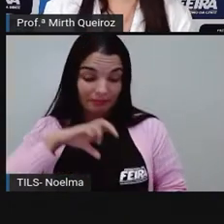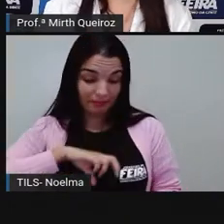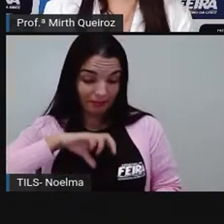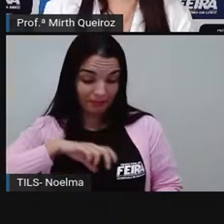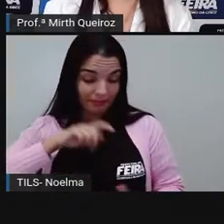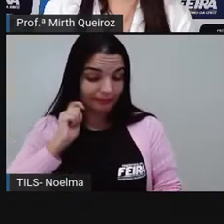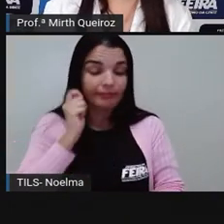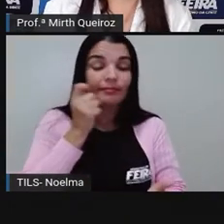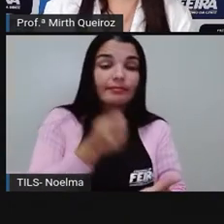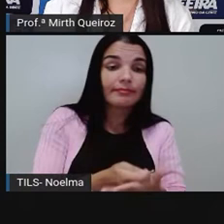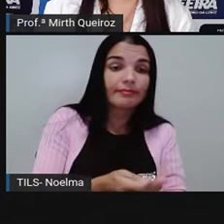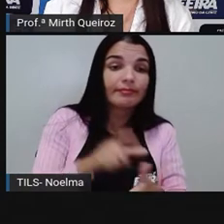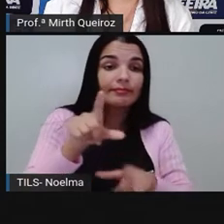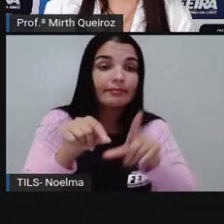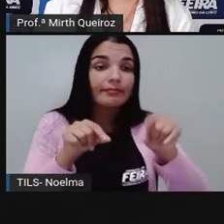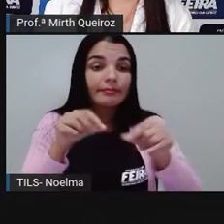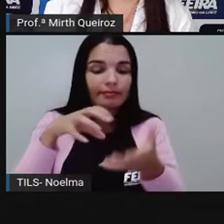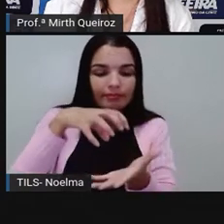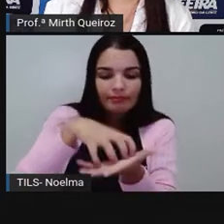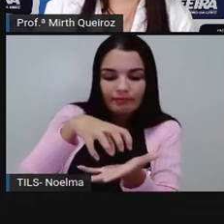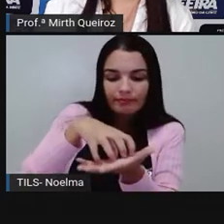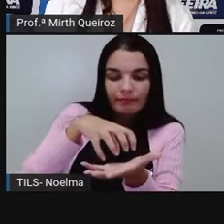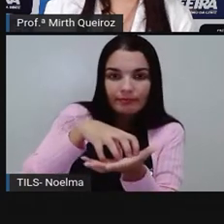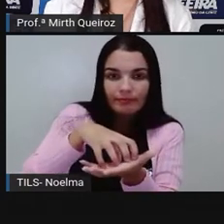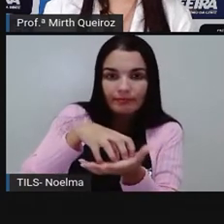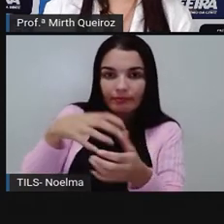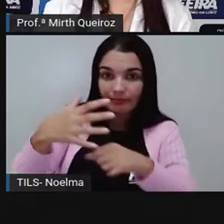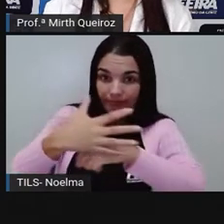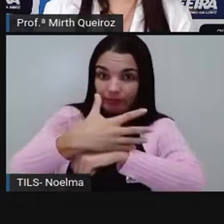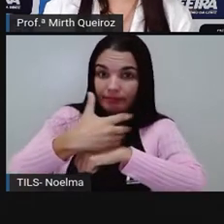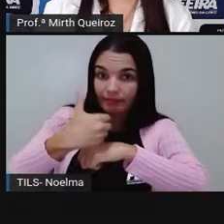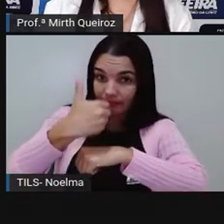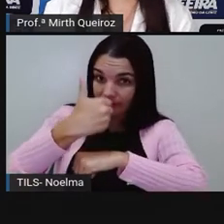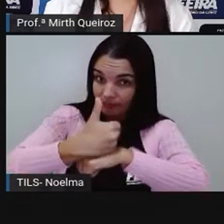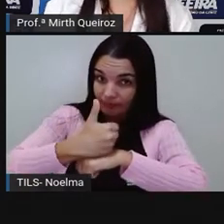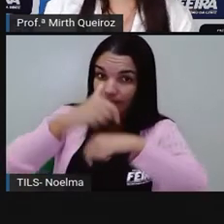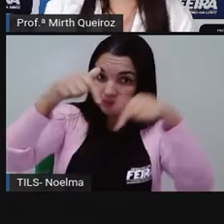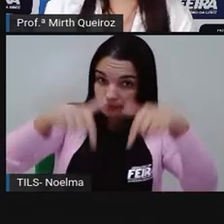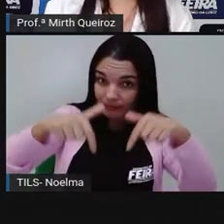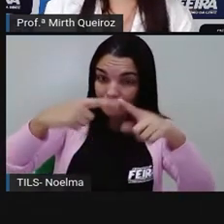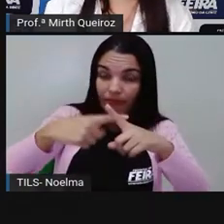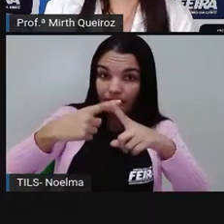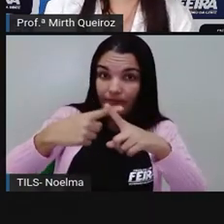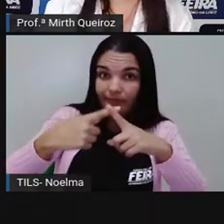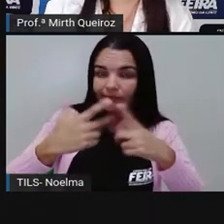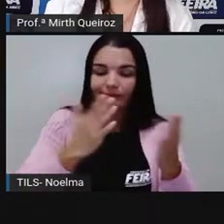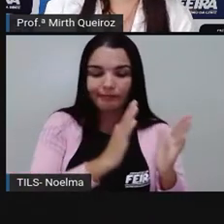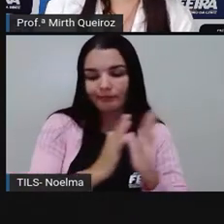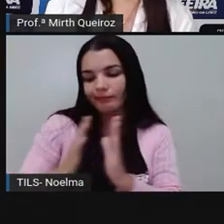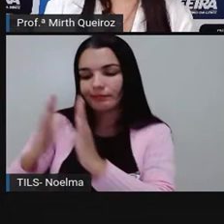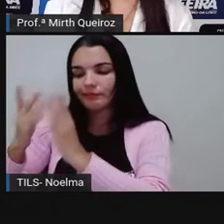decidiram, então, centralizar a administração da colônia, já que as capitanias hereditárias não estavam dando